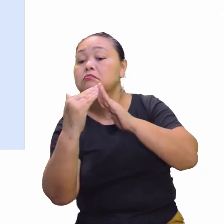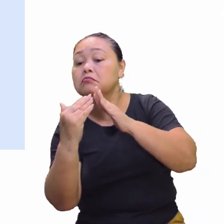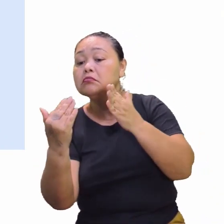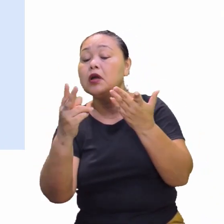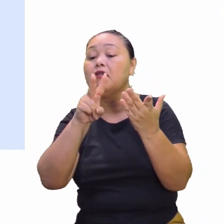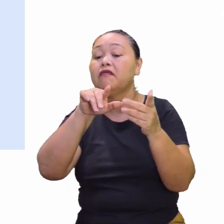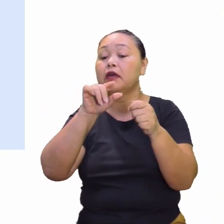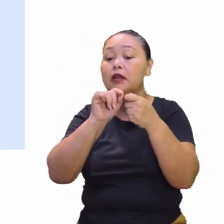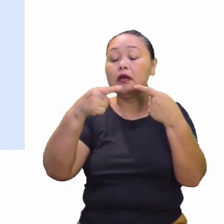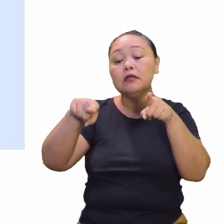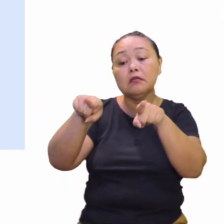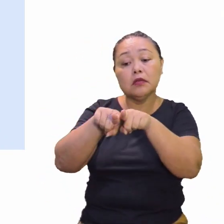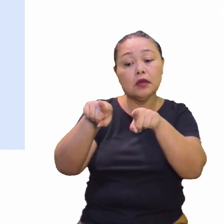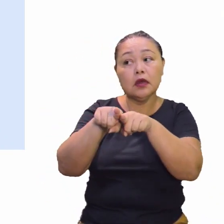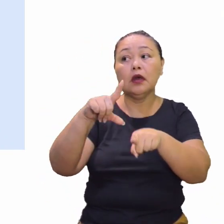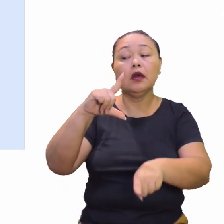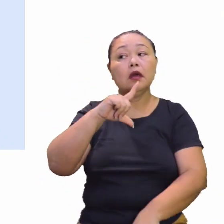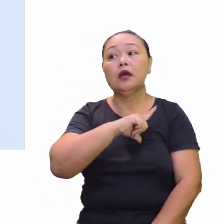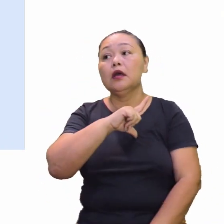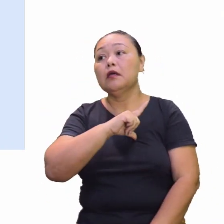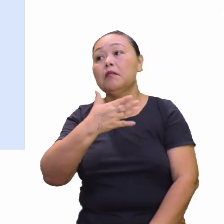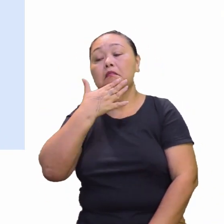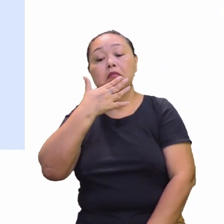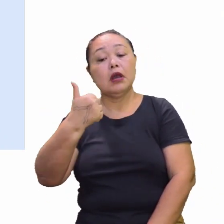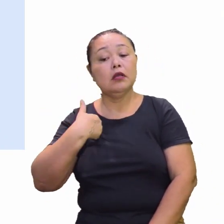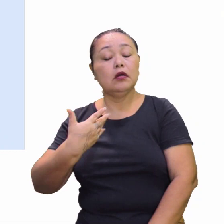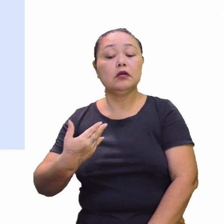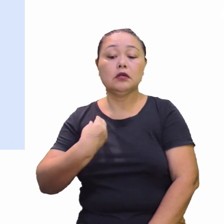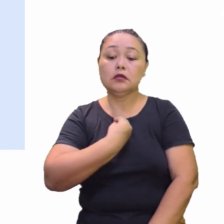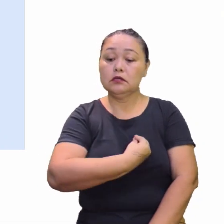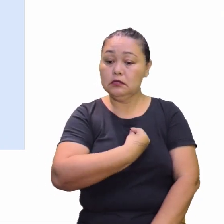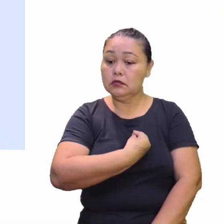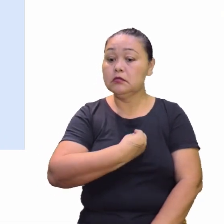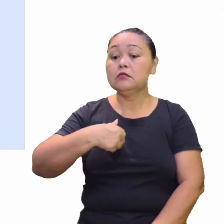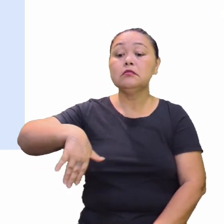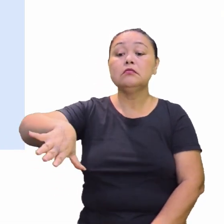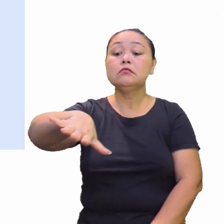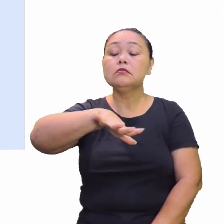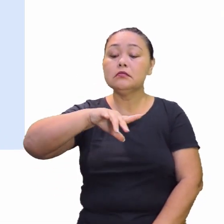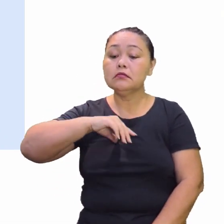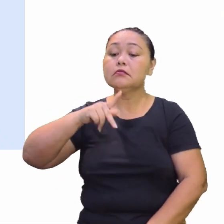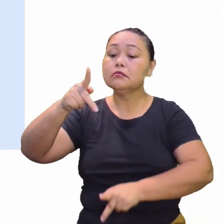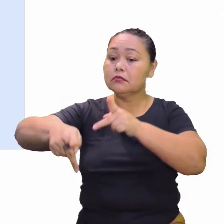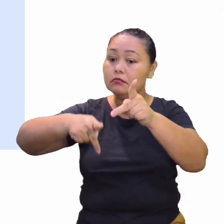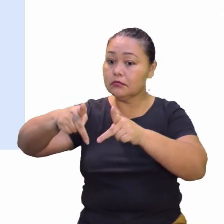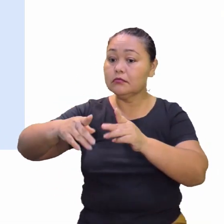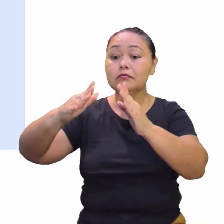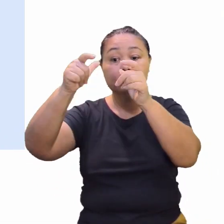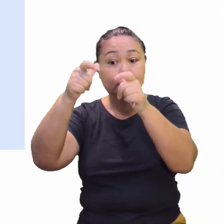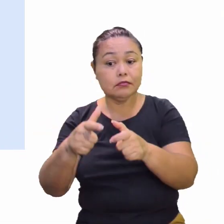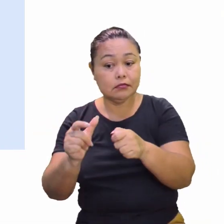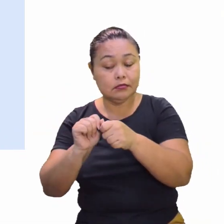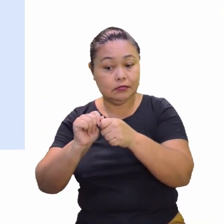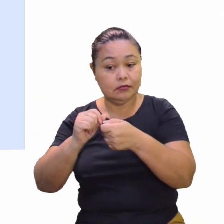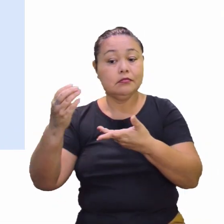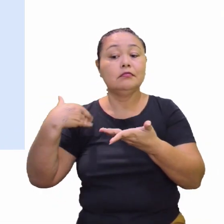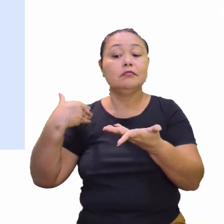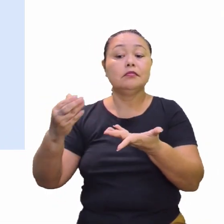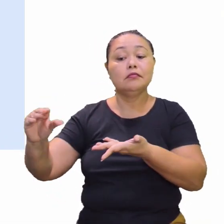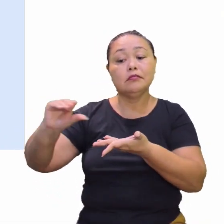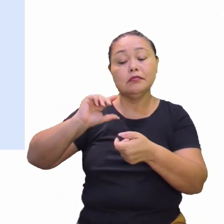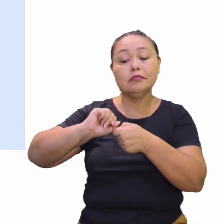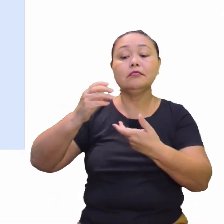um distrito, pode também gerar ali o quê? A melhoria de vida daquela população local, Isso. a partir do ganho do